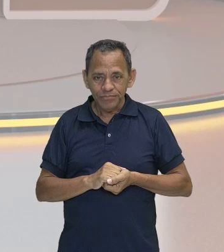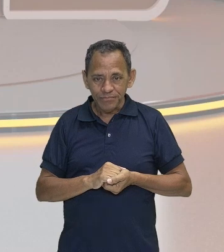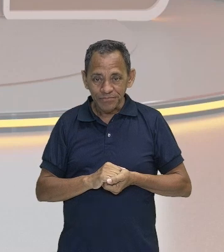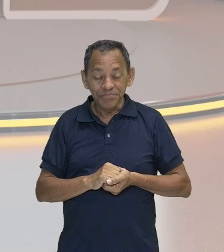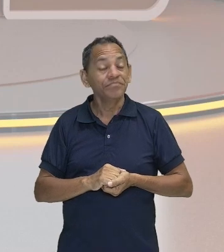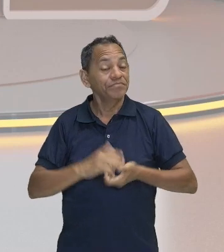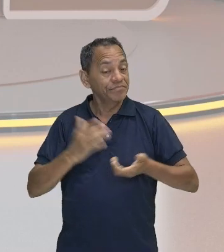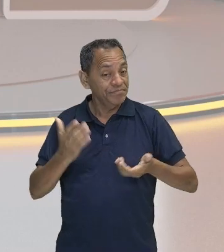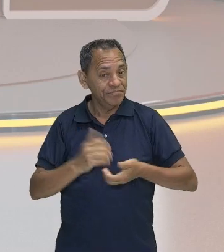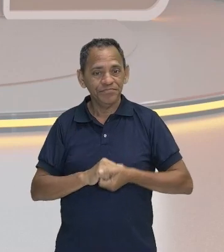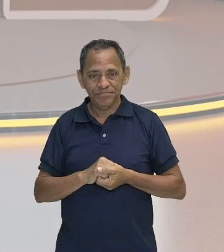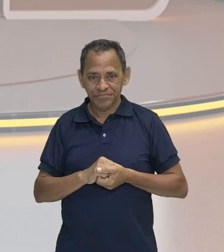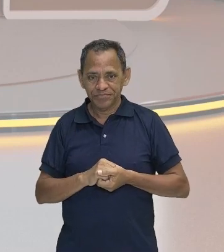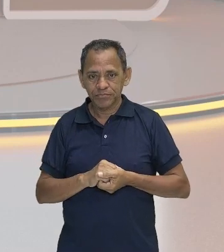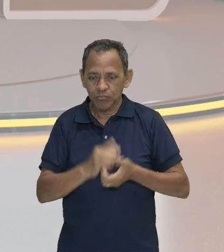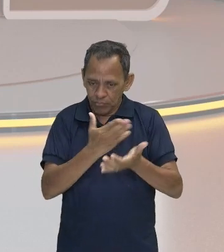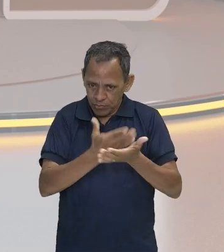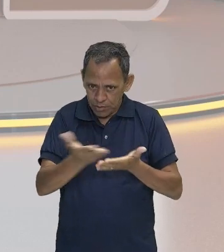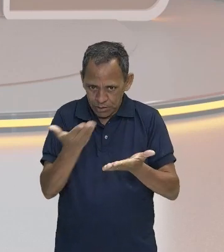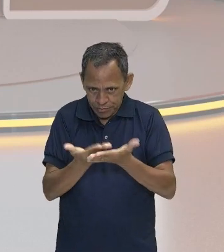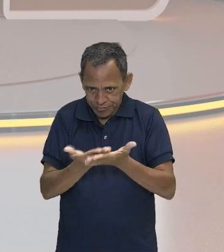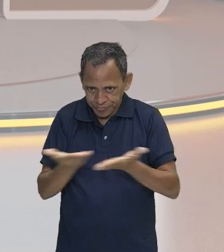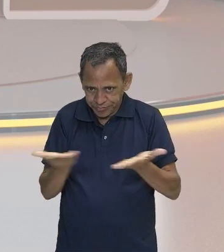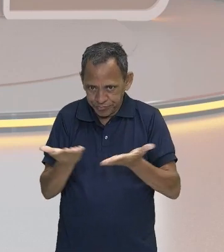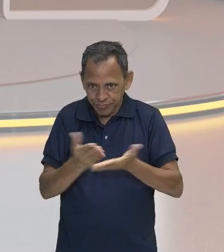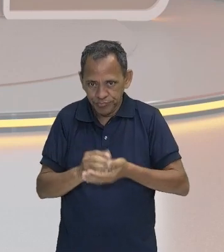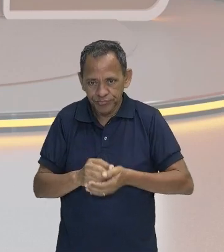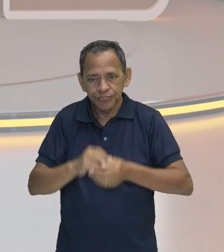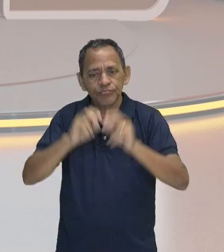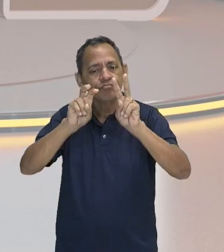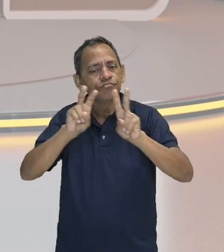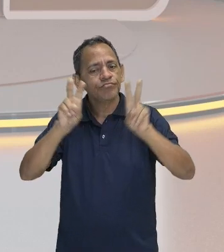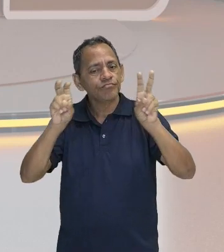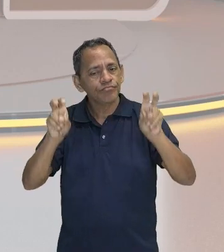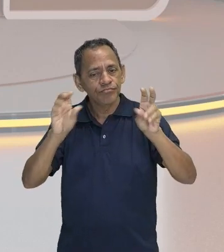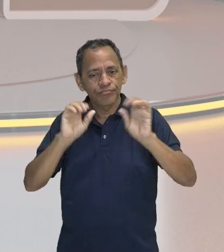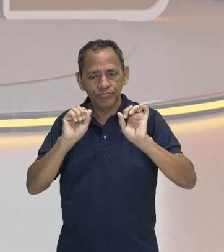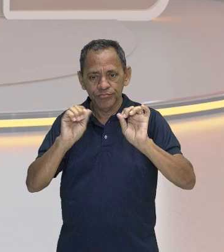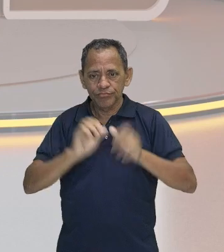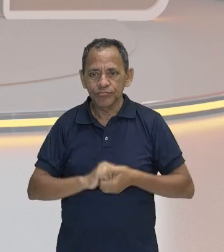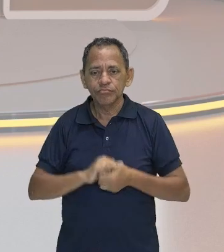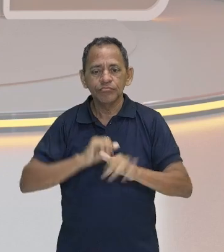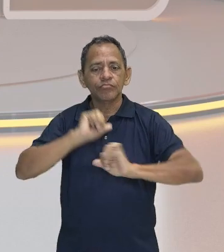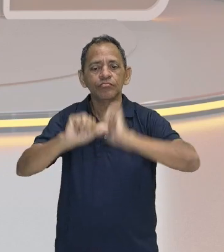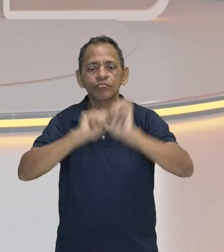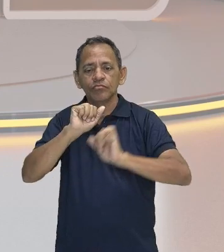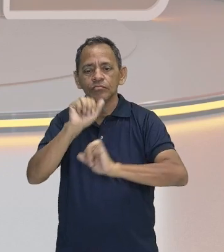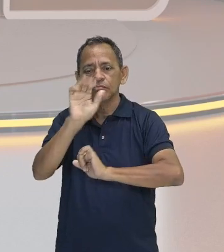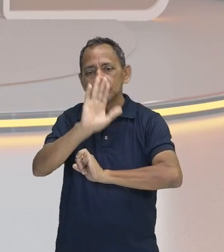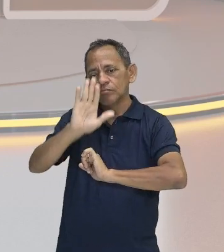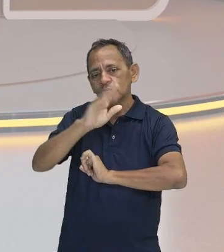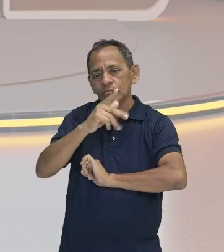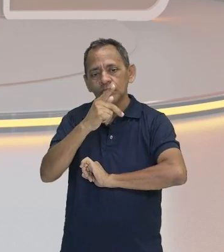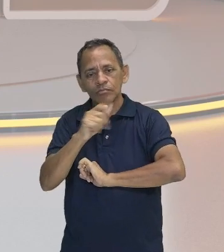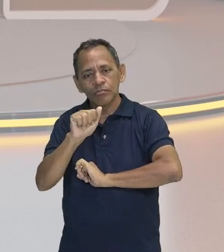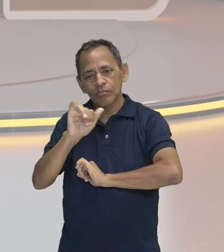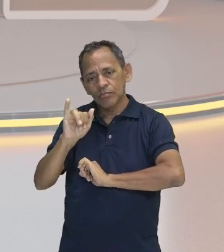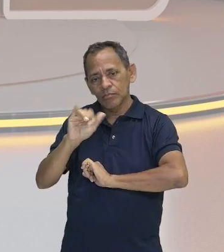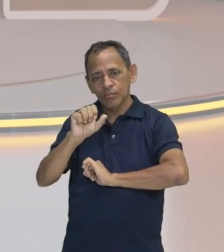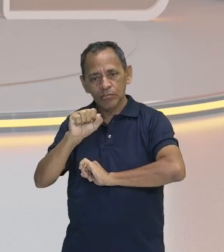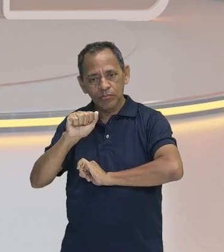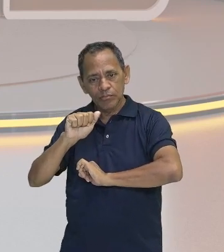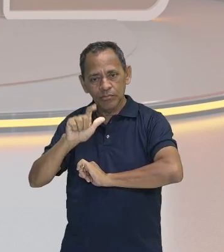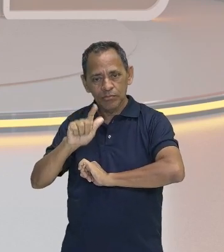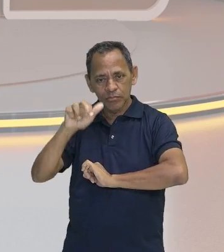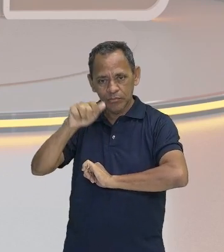Muito bem, então vamos iniciar a nossa aula, falando um pouco sobre essa transformação das paisagens, E quando nós